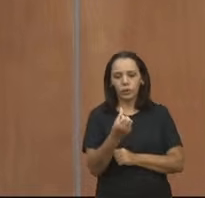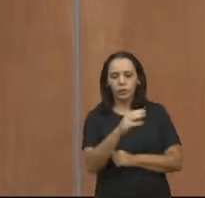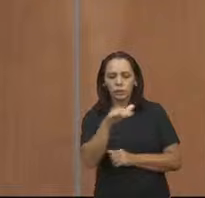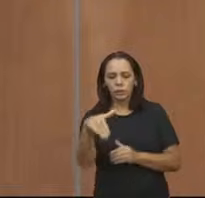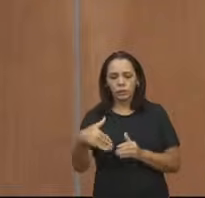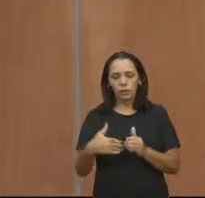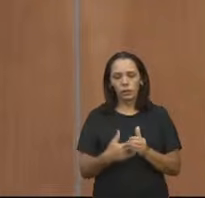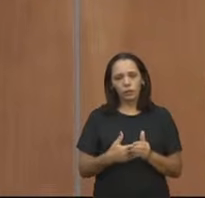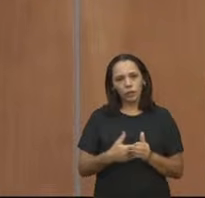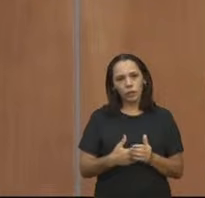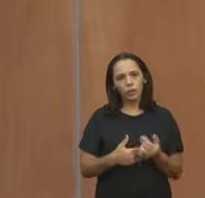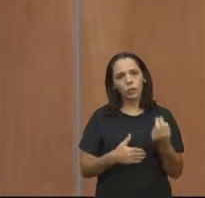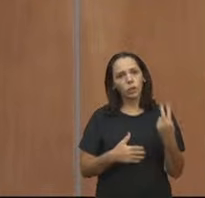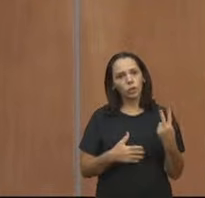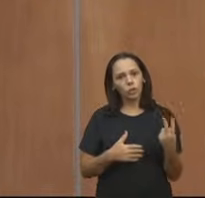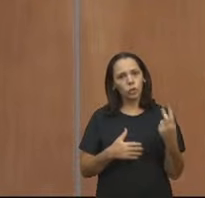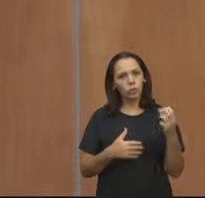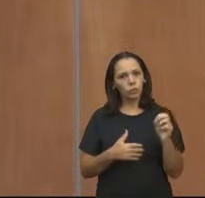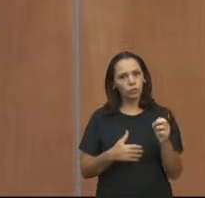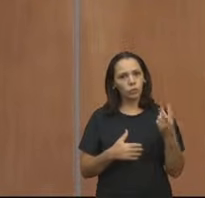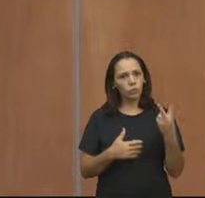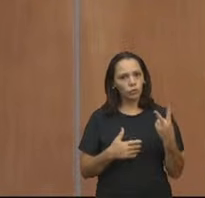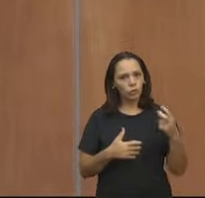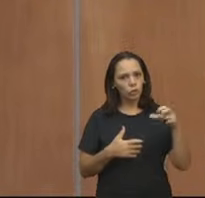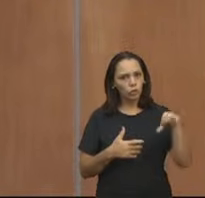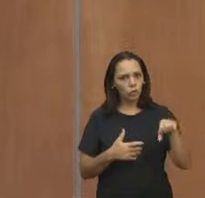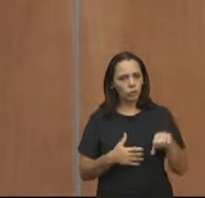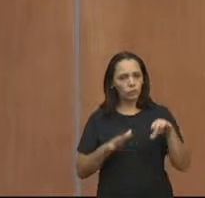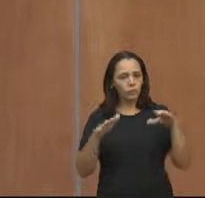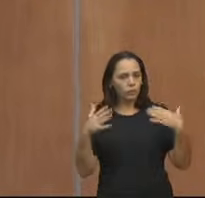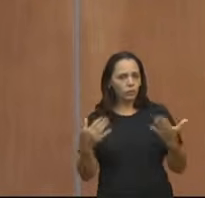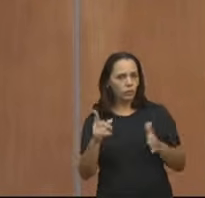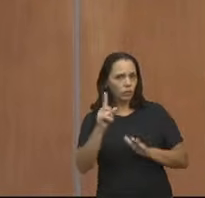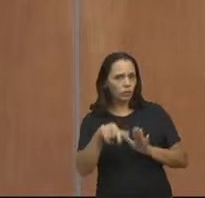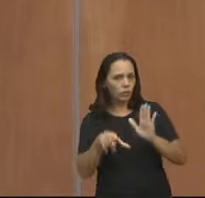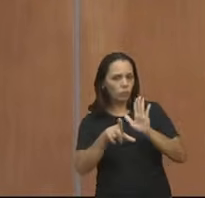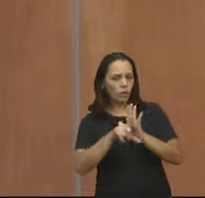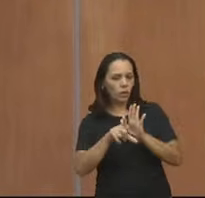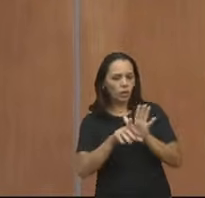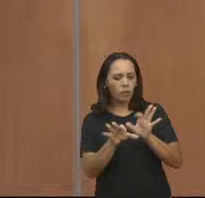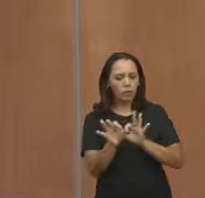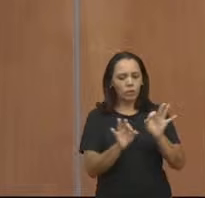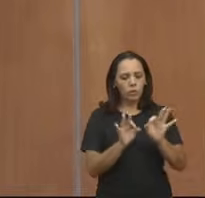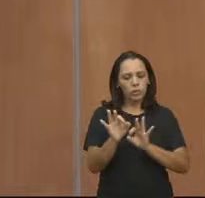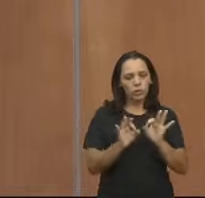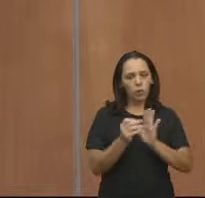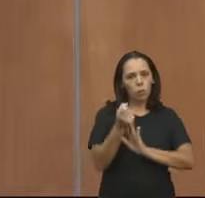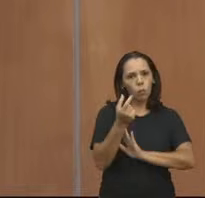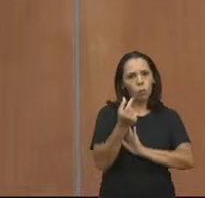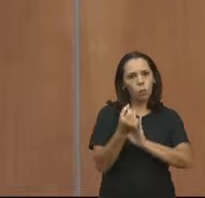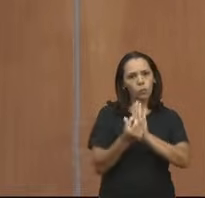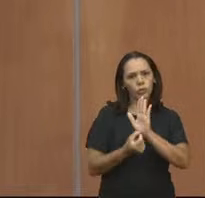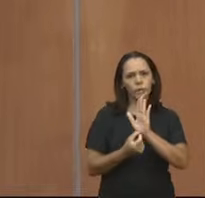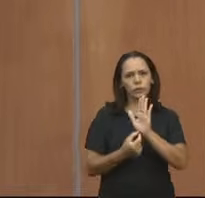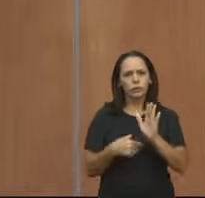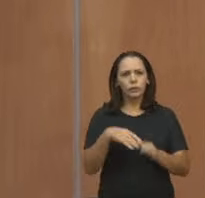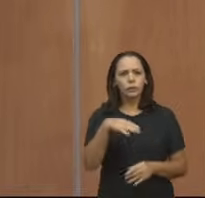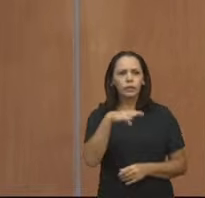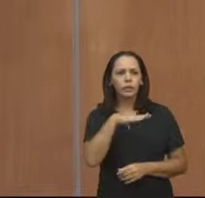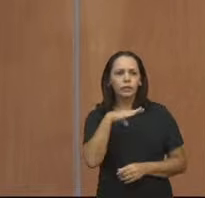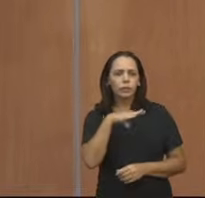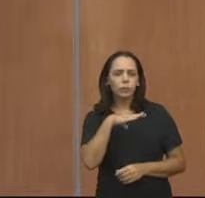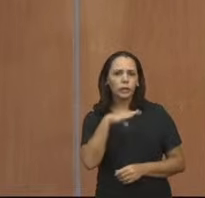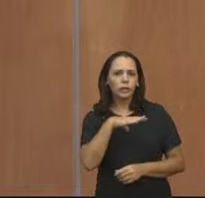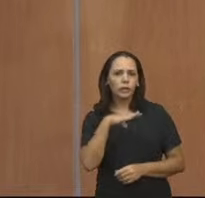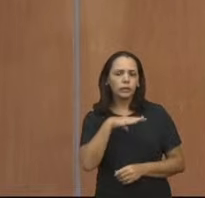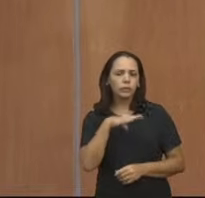27, 28 e 29. Então é uma lei que vai planejar o orçamento da cidade, aquilo que